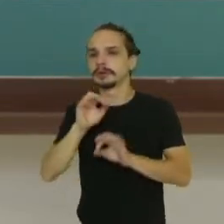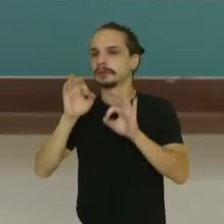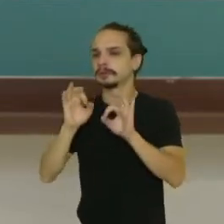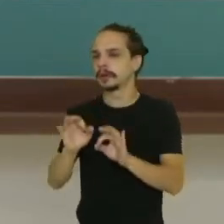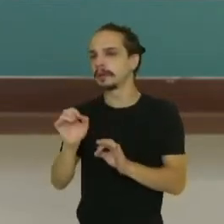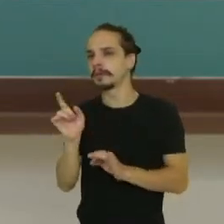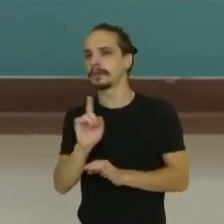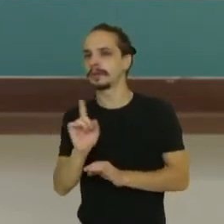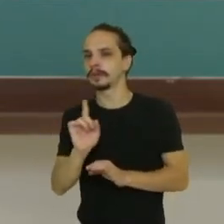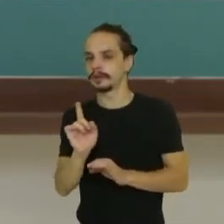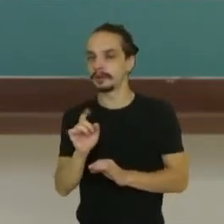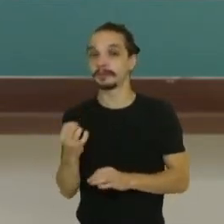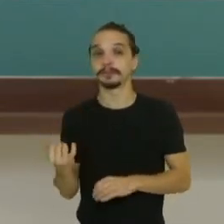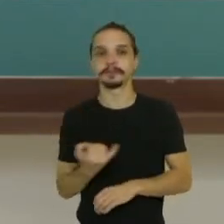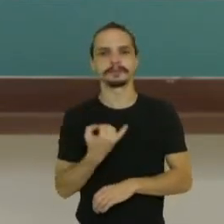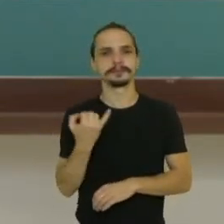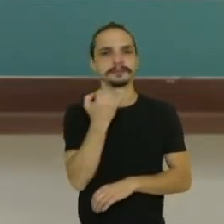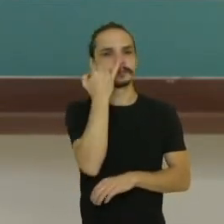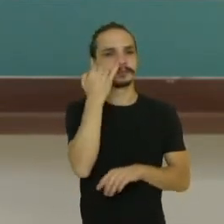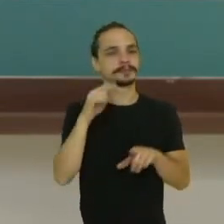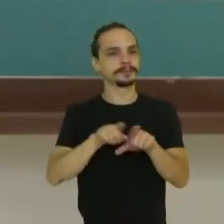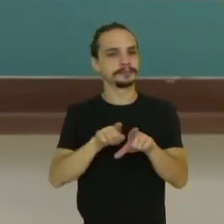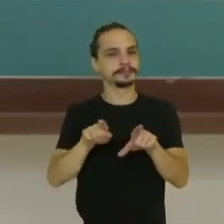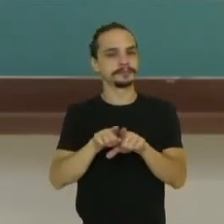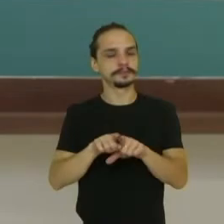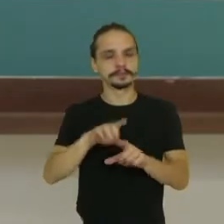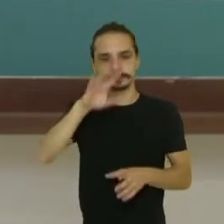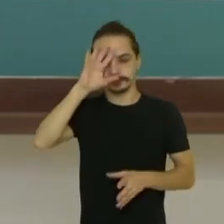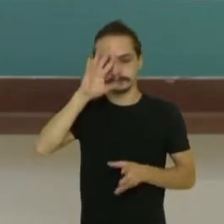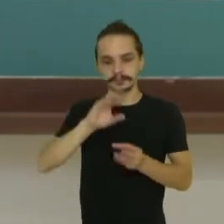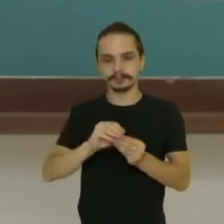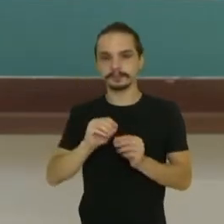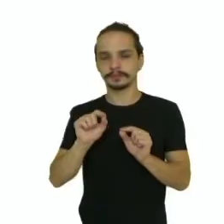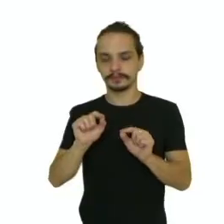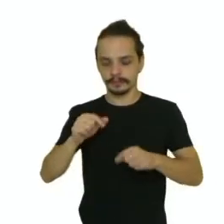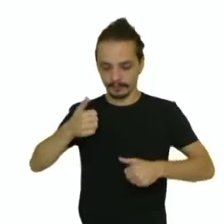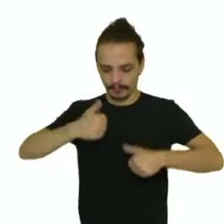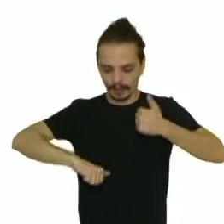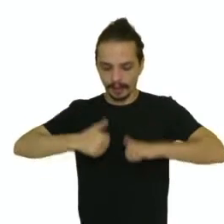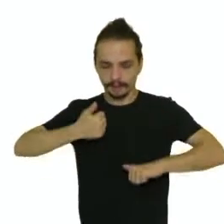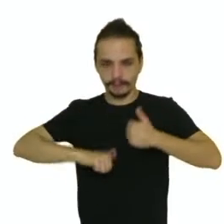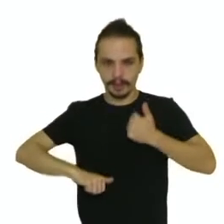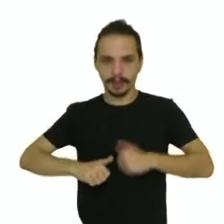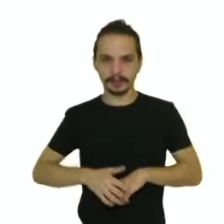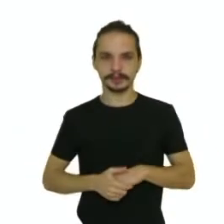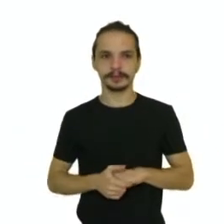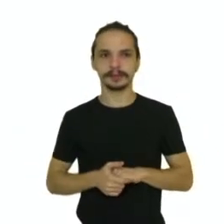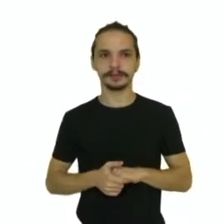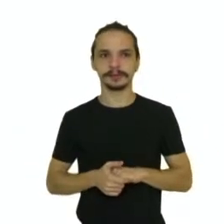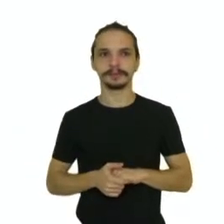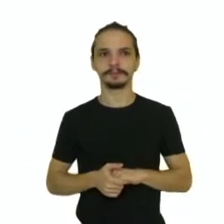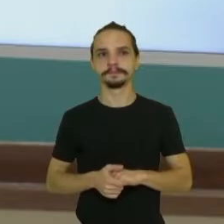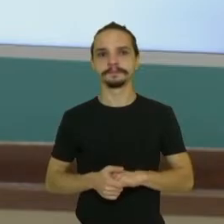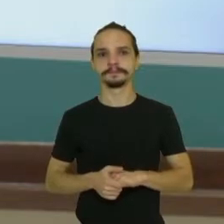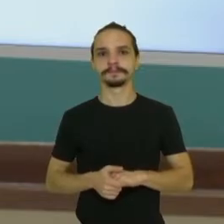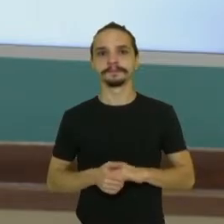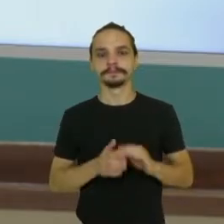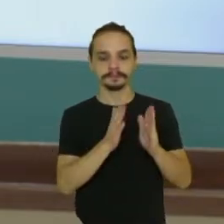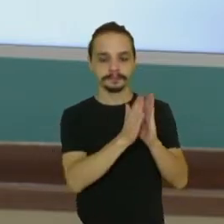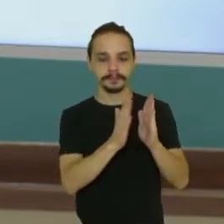então é importante que a gente também tendo esse processo de autoavaliação né e a rotina de estudo que está